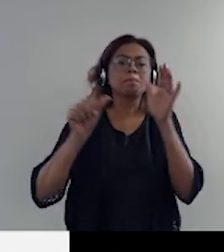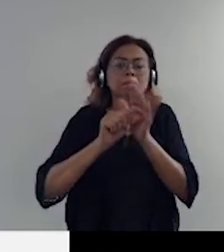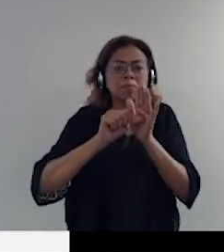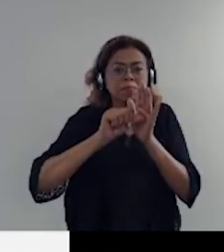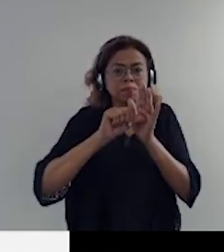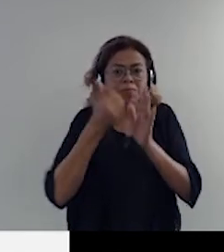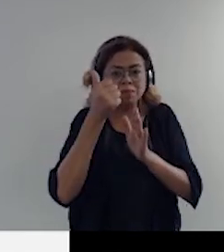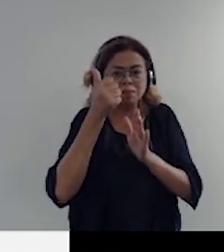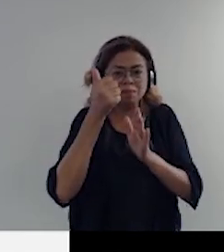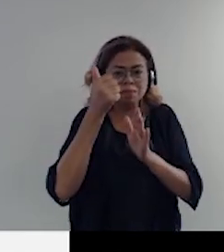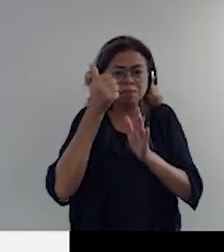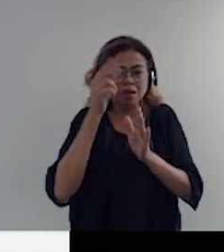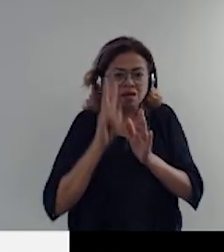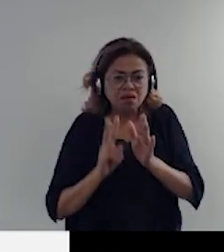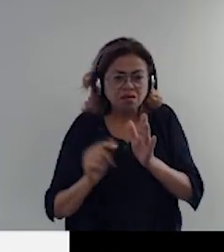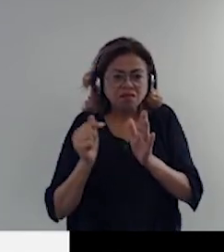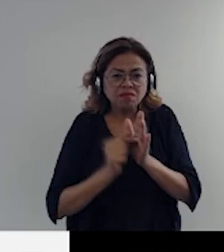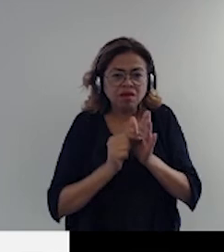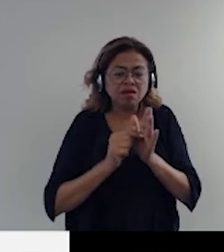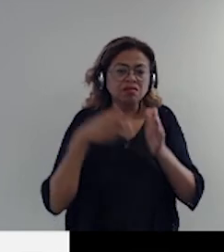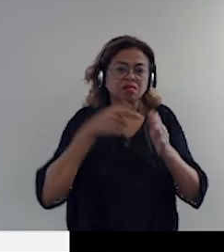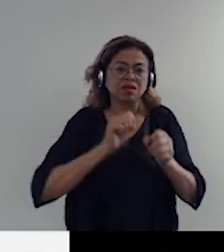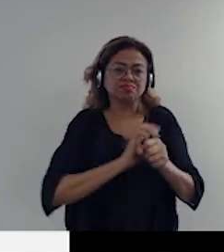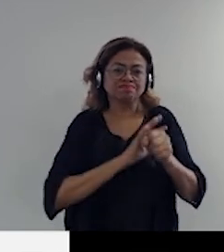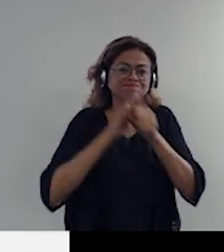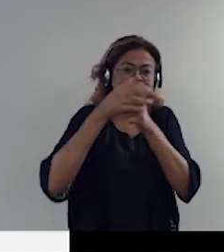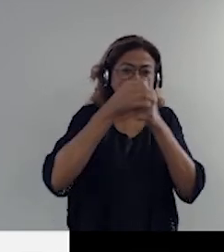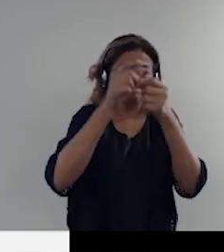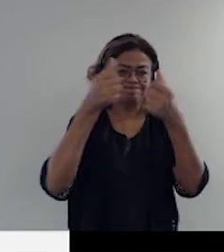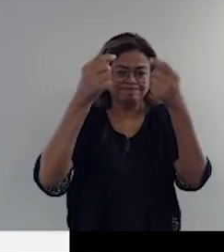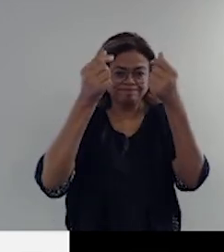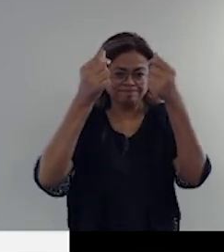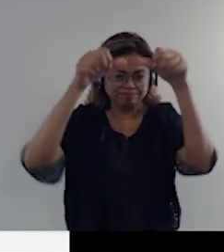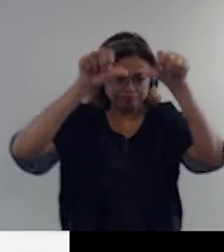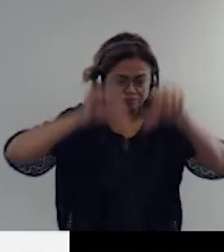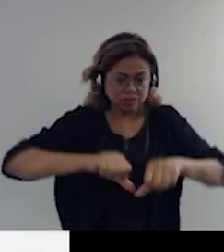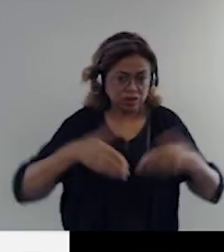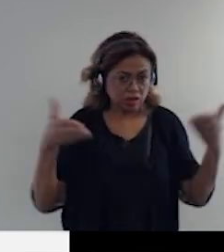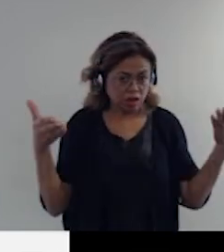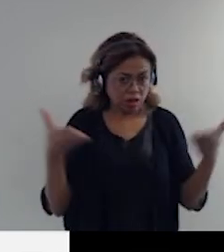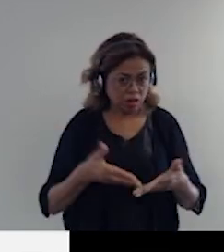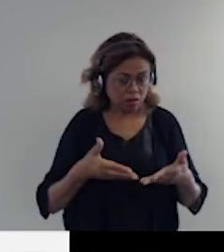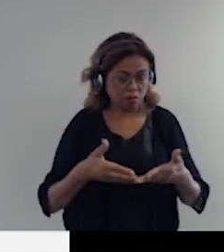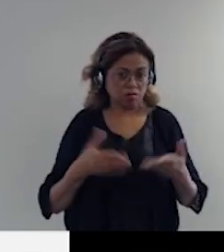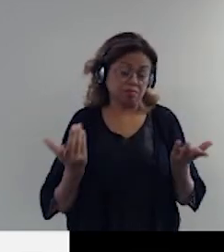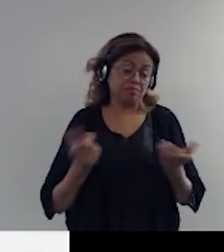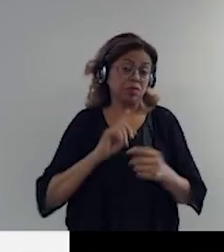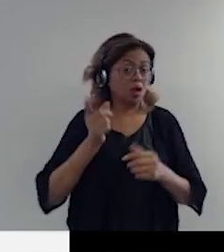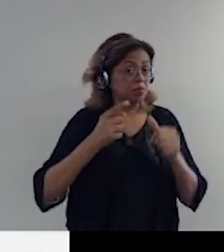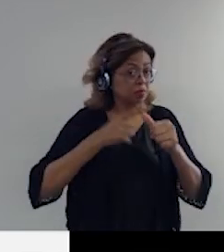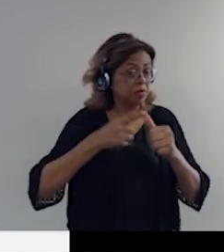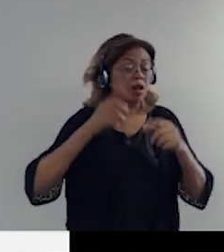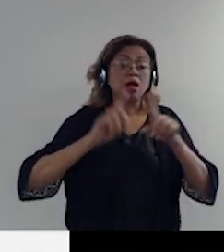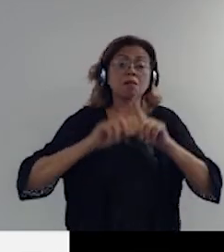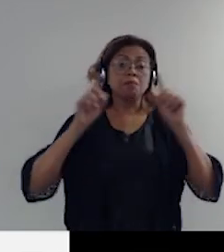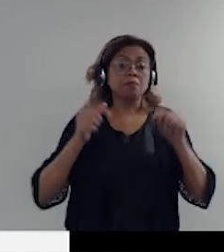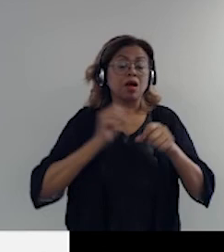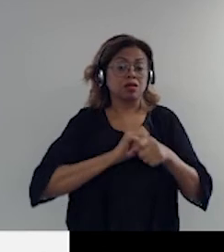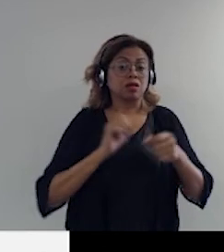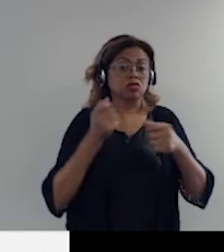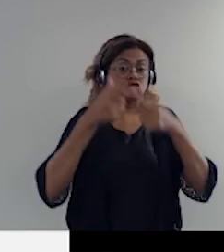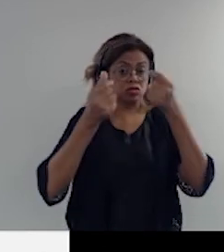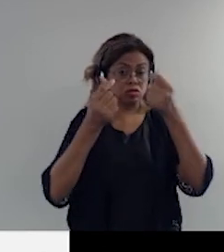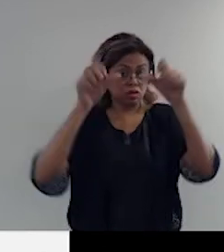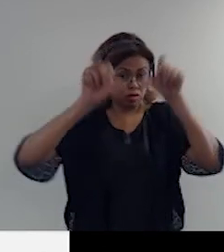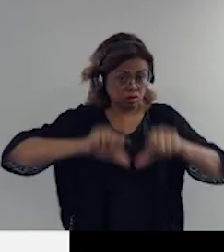tem características muito, muito distintas e eu acho que vale a pena a gente se aprofundar um pouquinho em algumas delas.